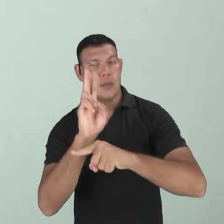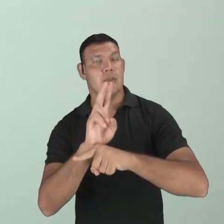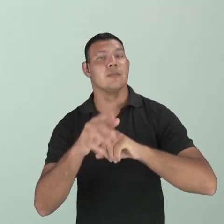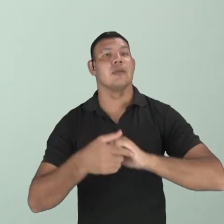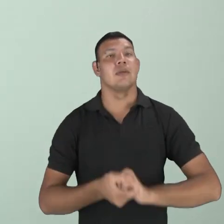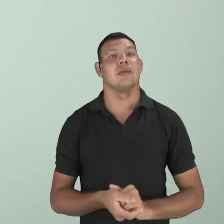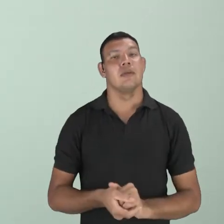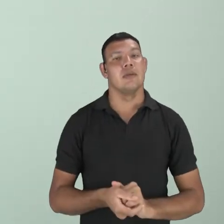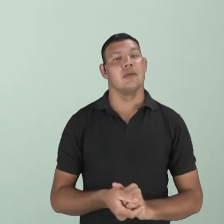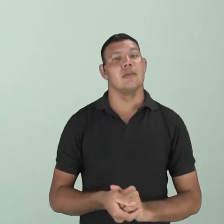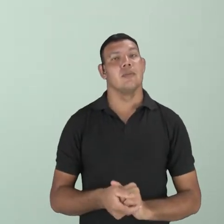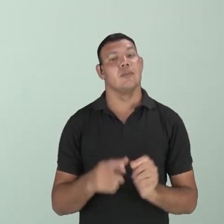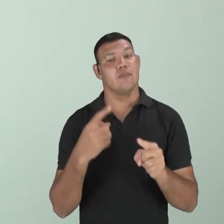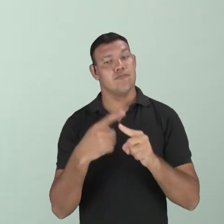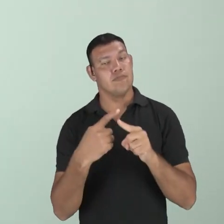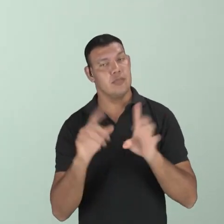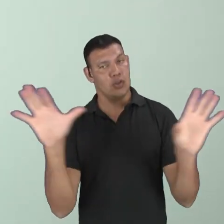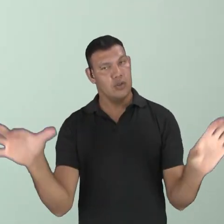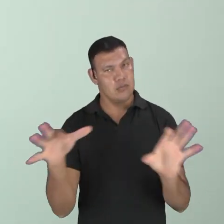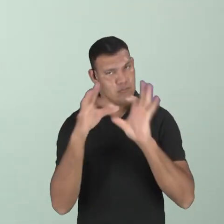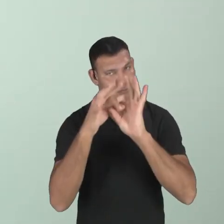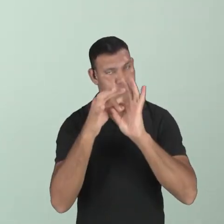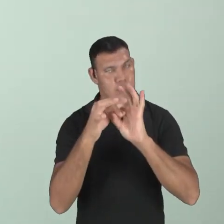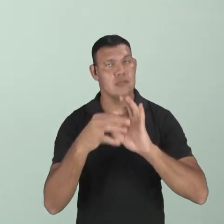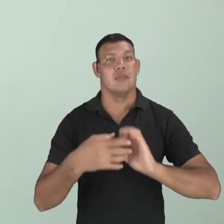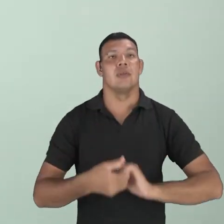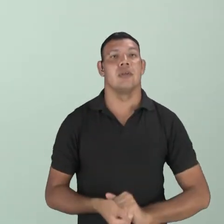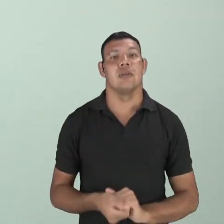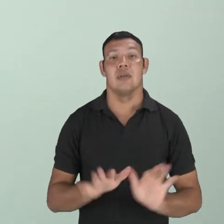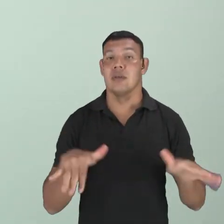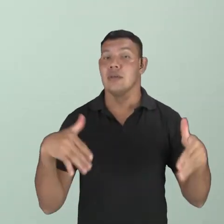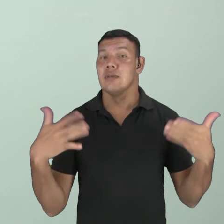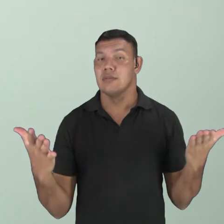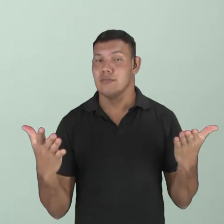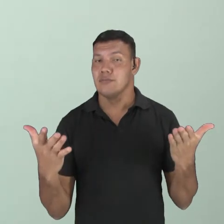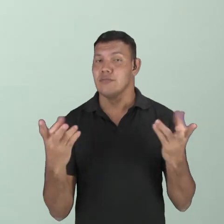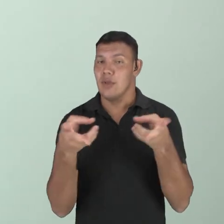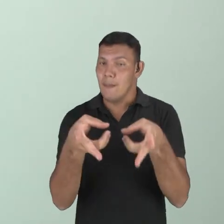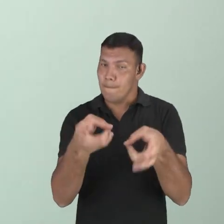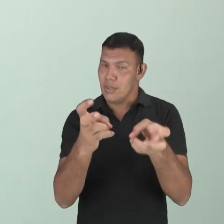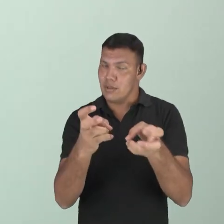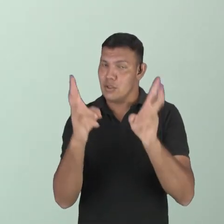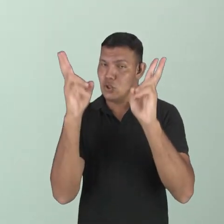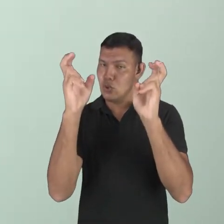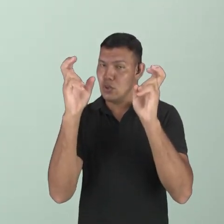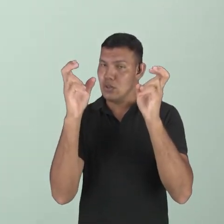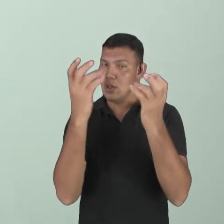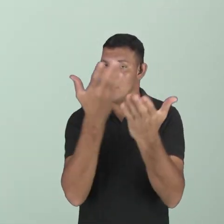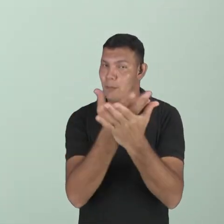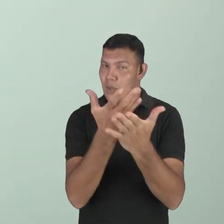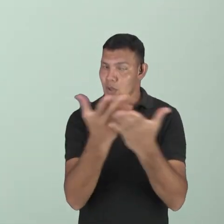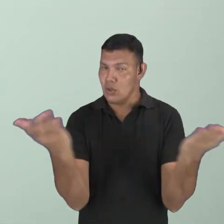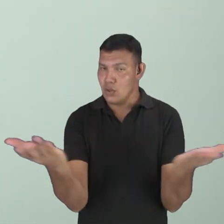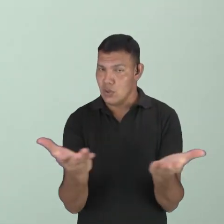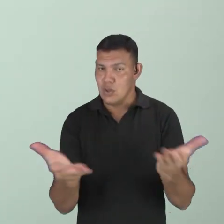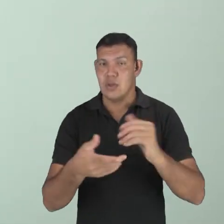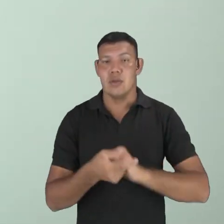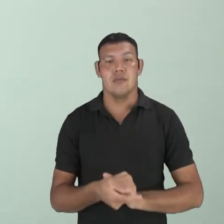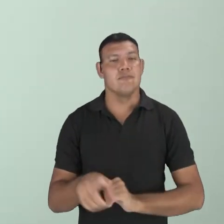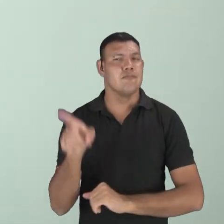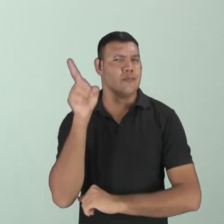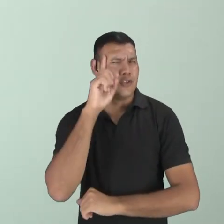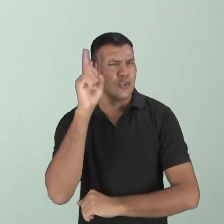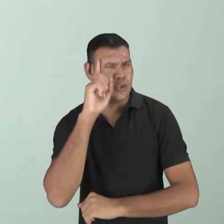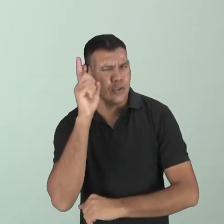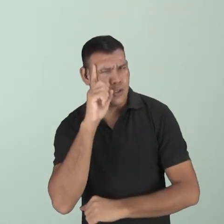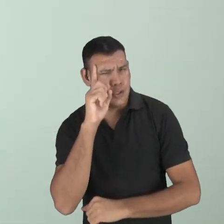ter essa conciliação. Então, pessoal, como vocês viram na nossa aula de hoje, nós temos aí todos os dias